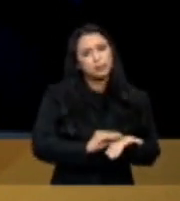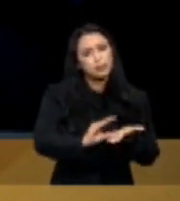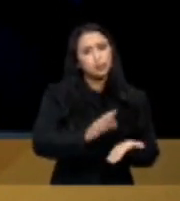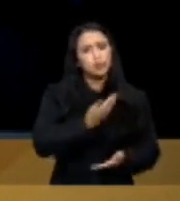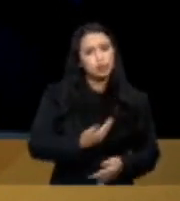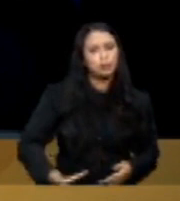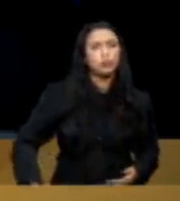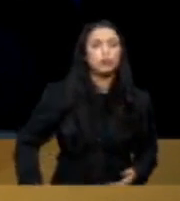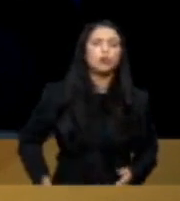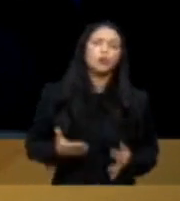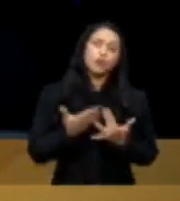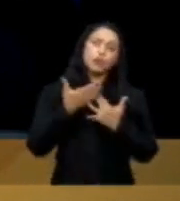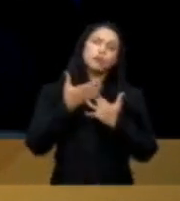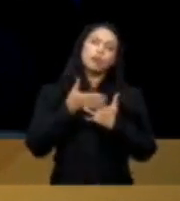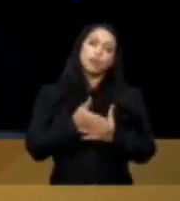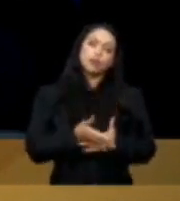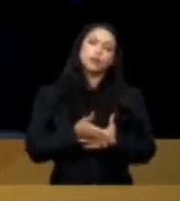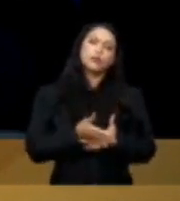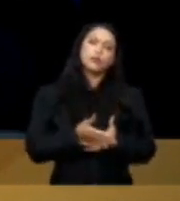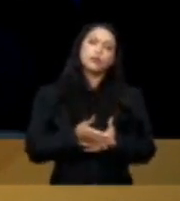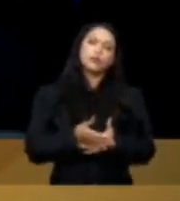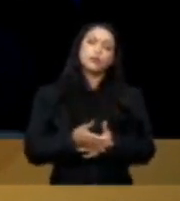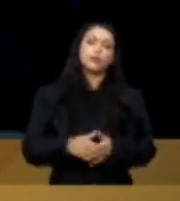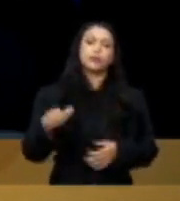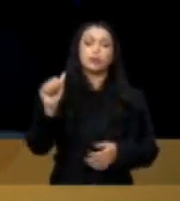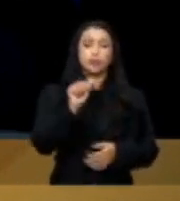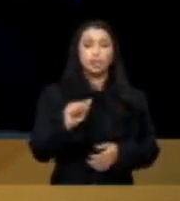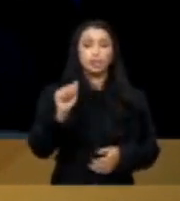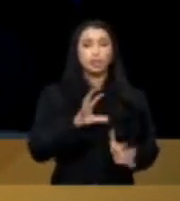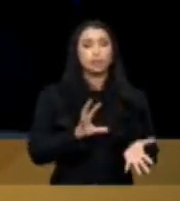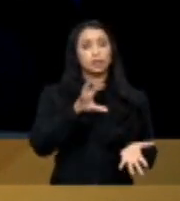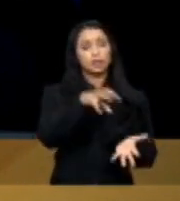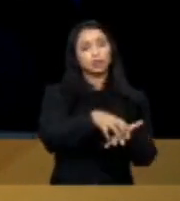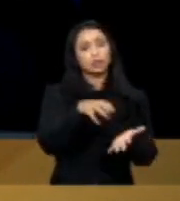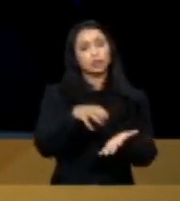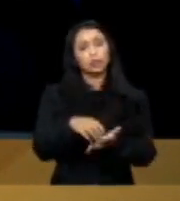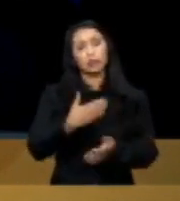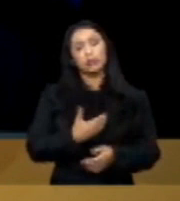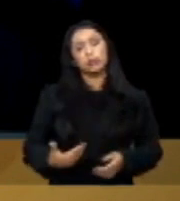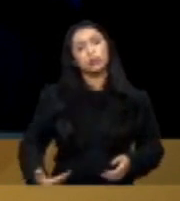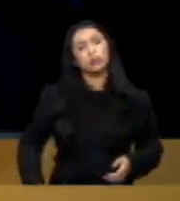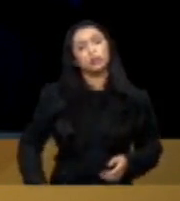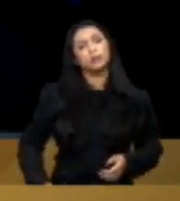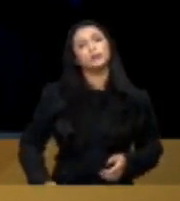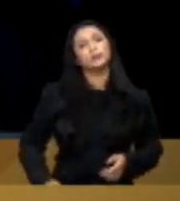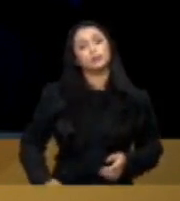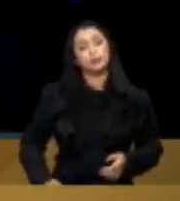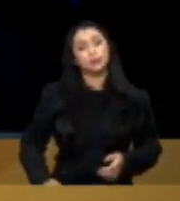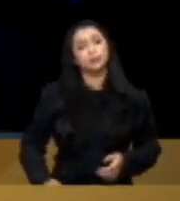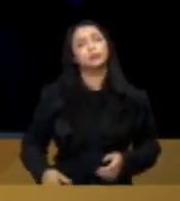público feito através das suas agências, através dos órgãos e entes públicos encarregados